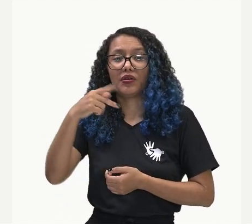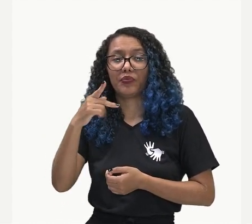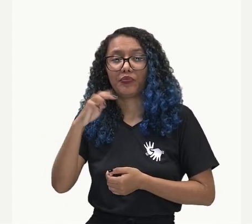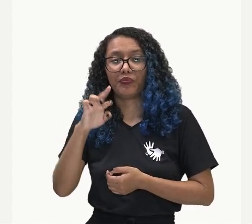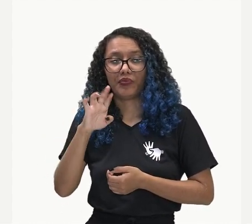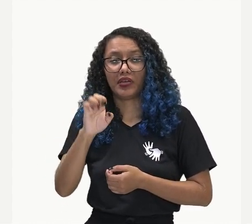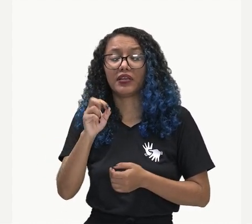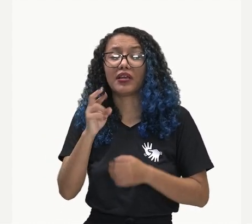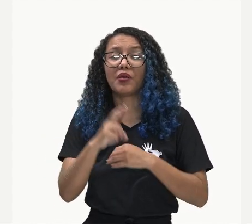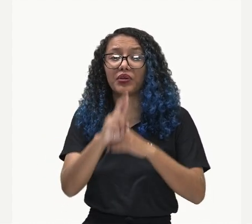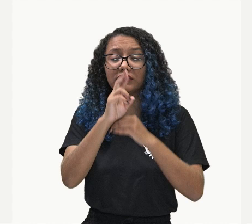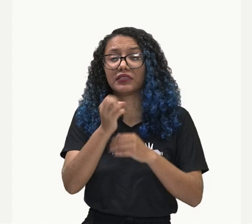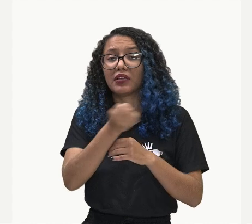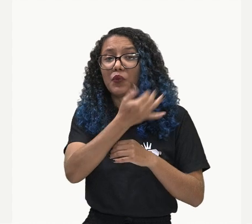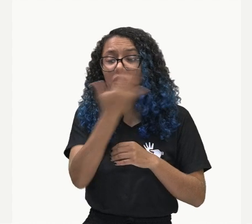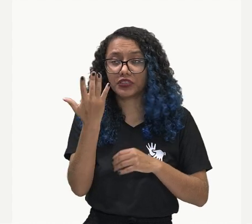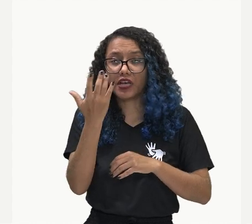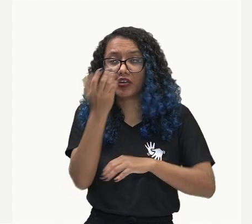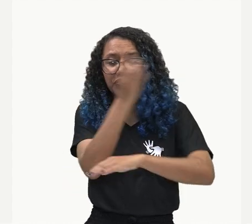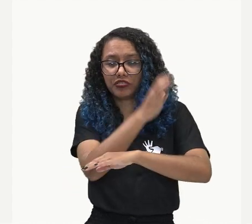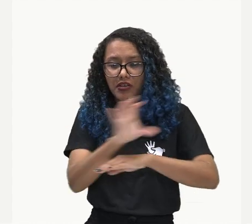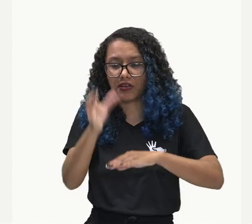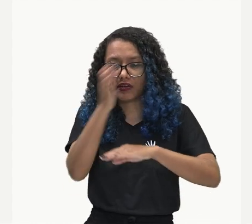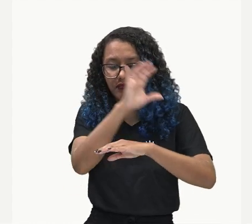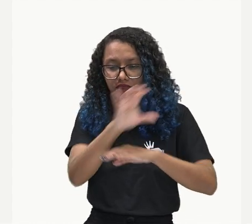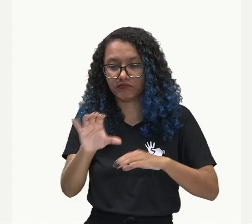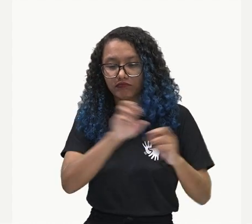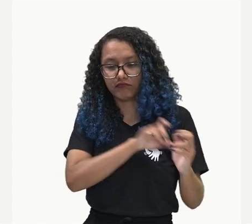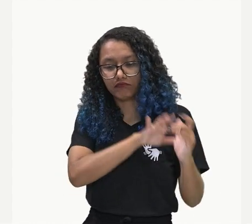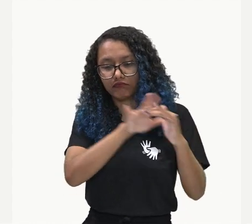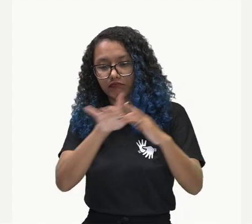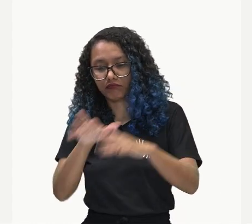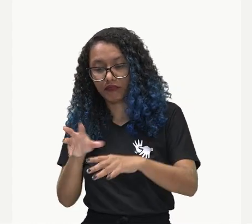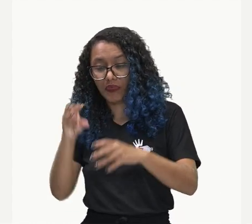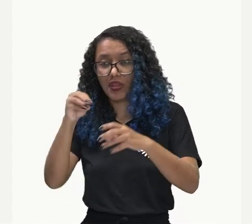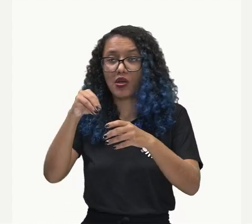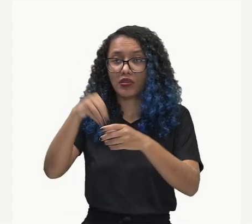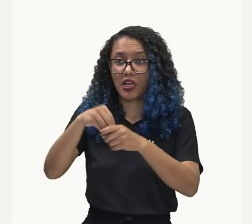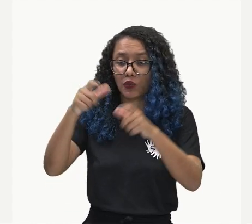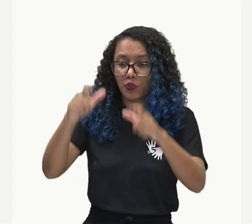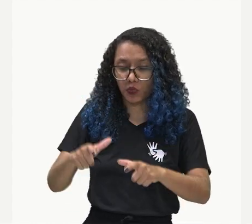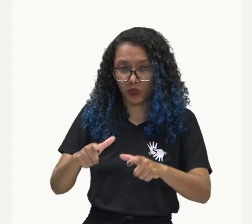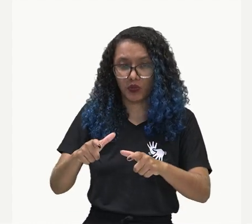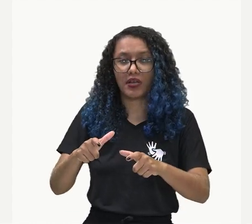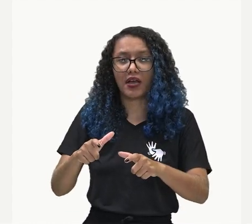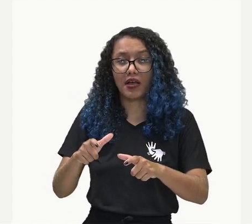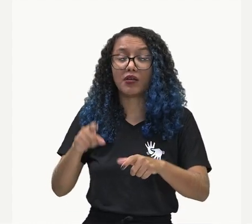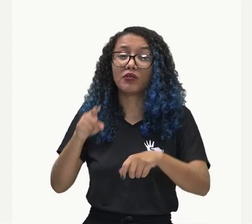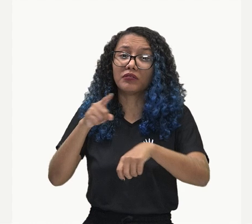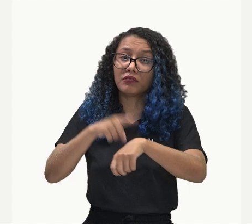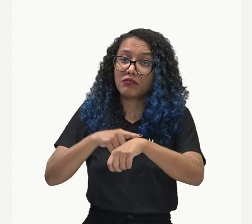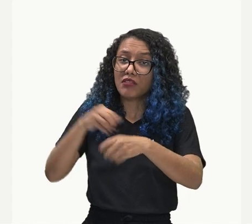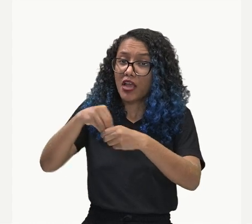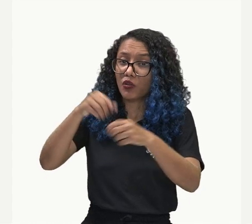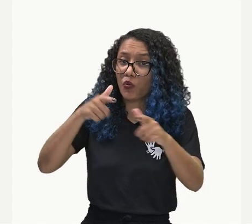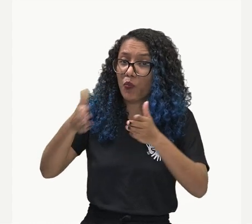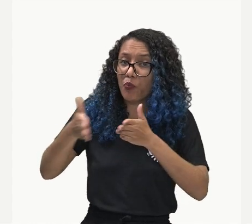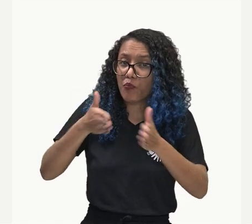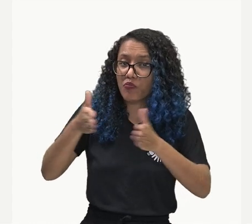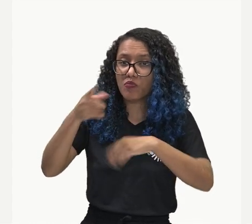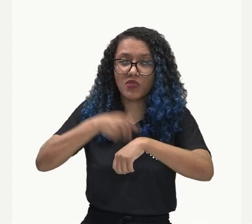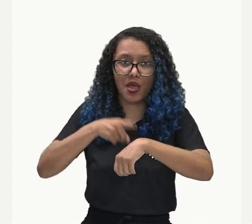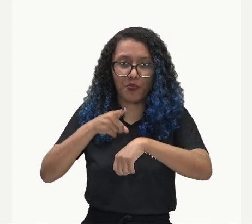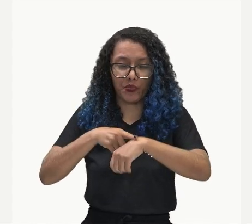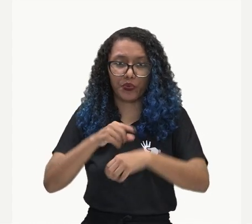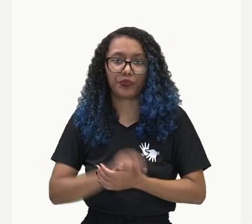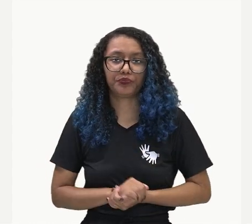passa por um ponto em um circuito durante um determinado tempo, certo? Então é isso que dá